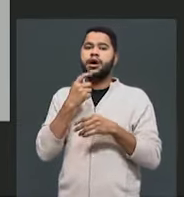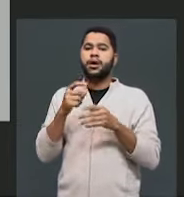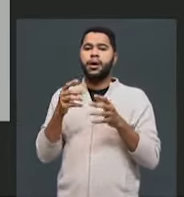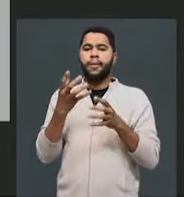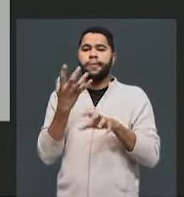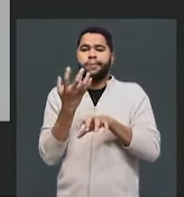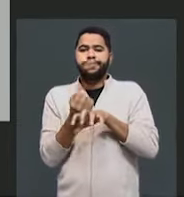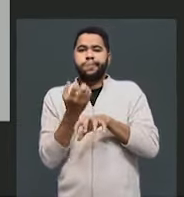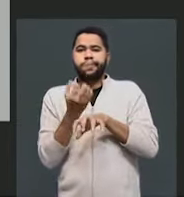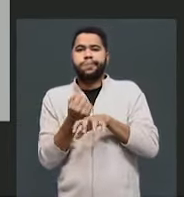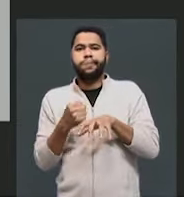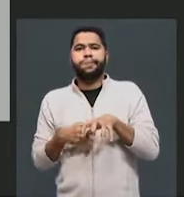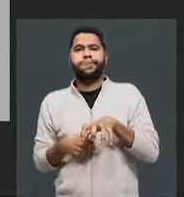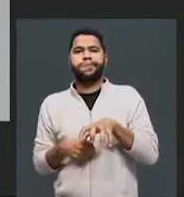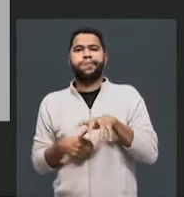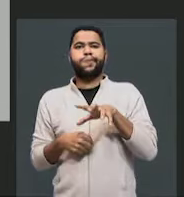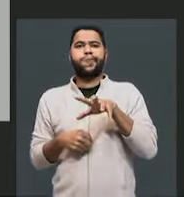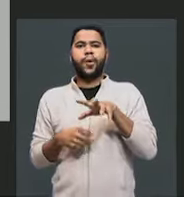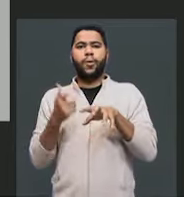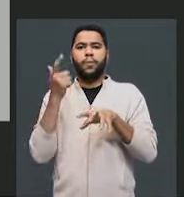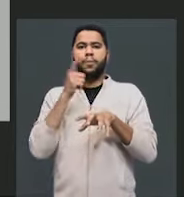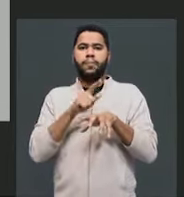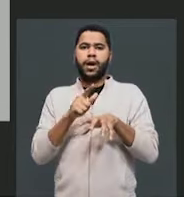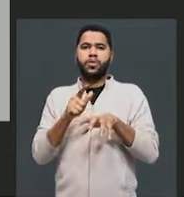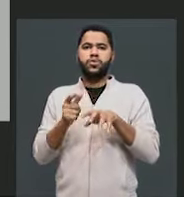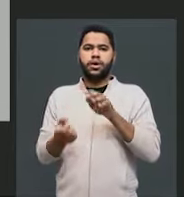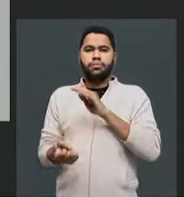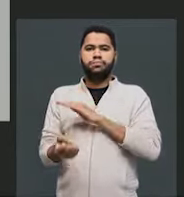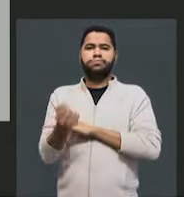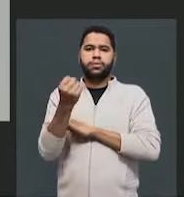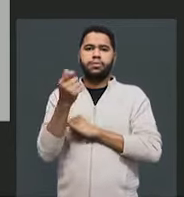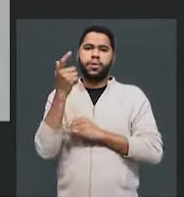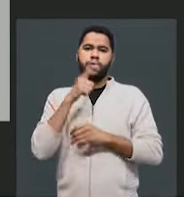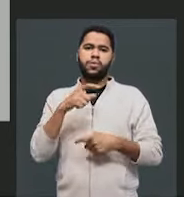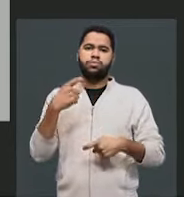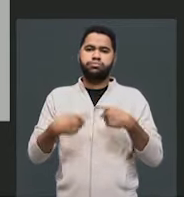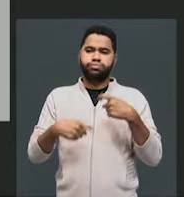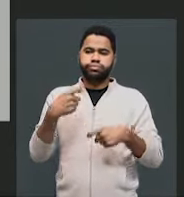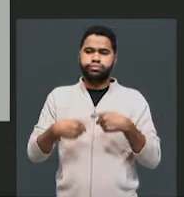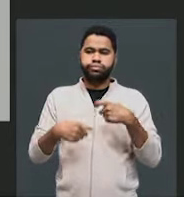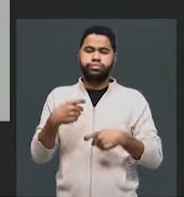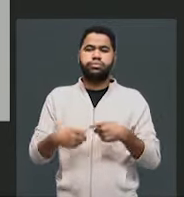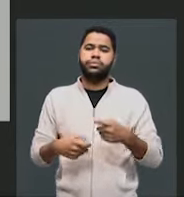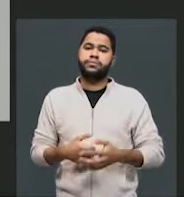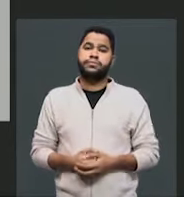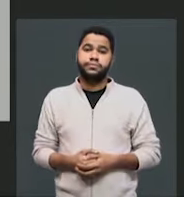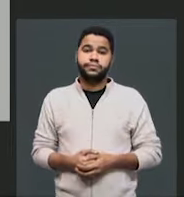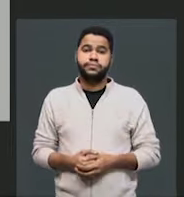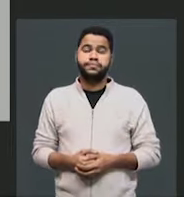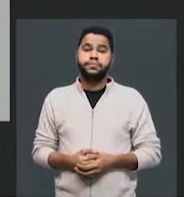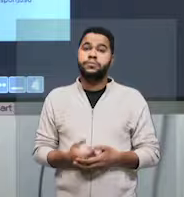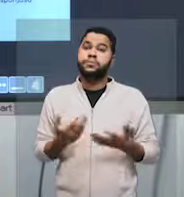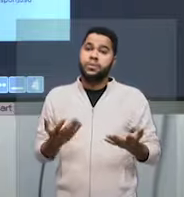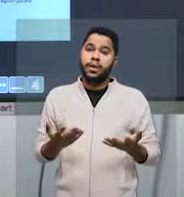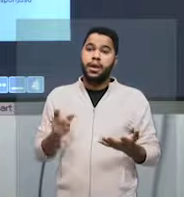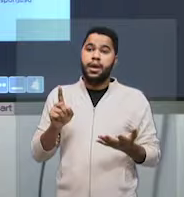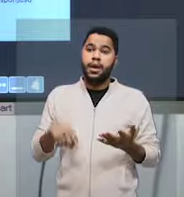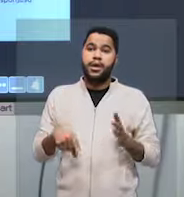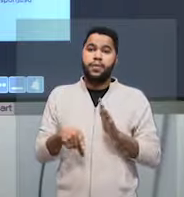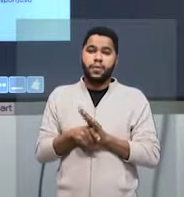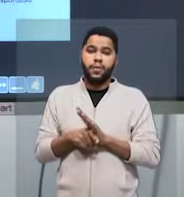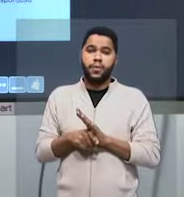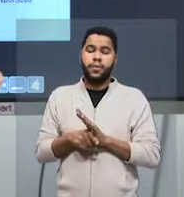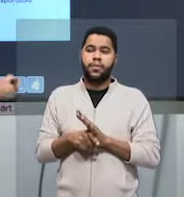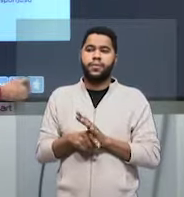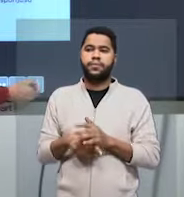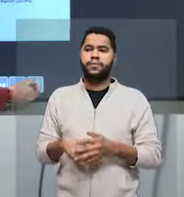para aumentar o volume para o ato sexual, tá certo? Então, esse aí seria o corte